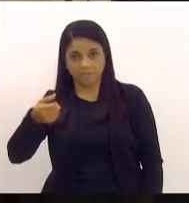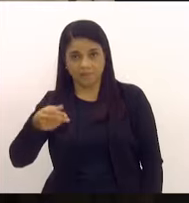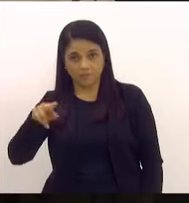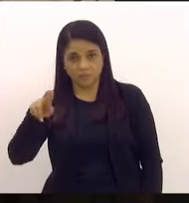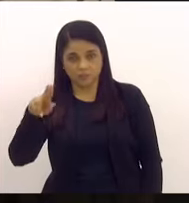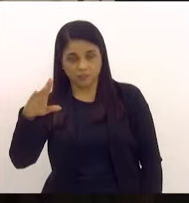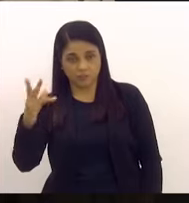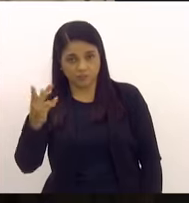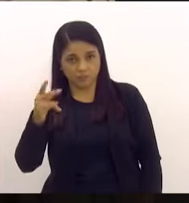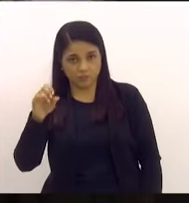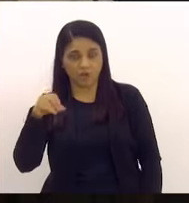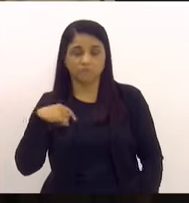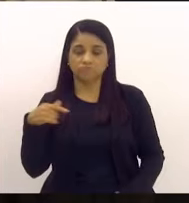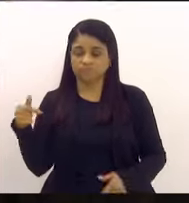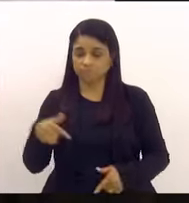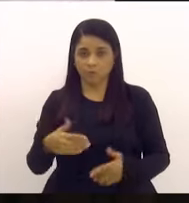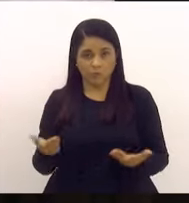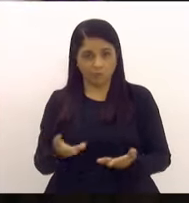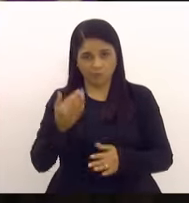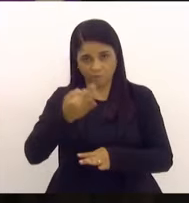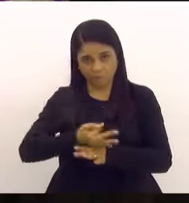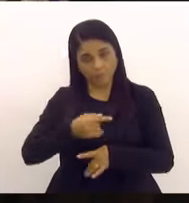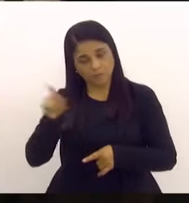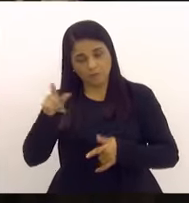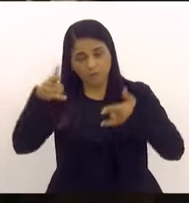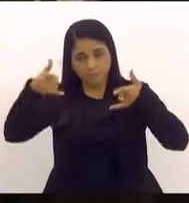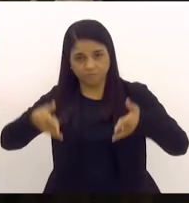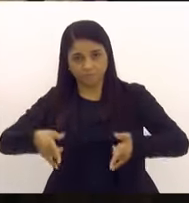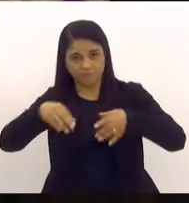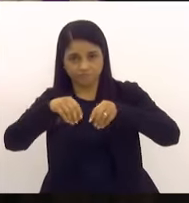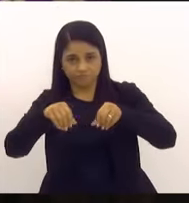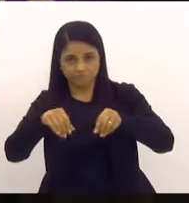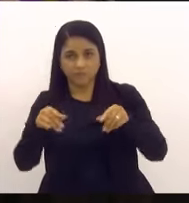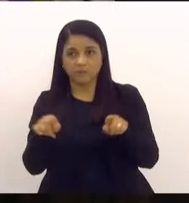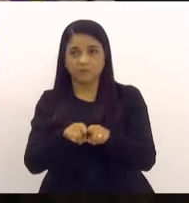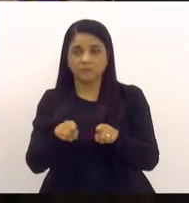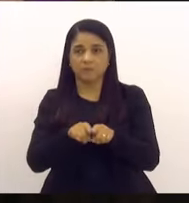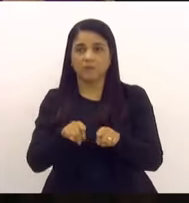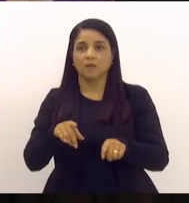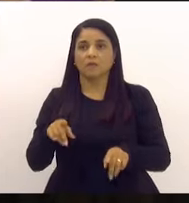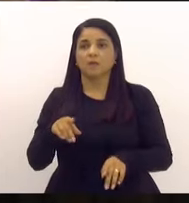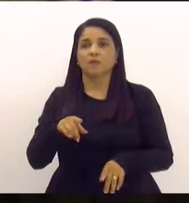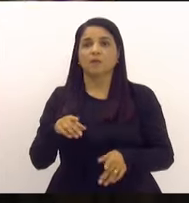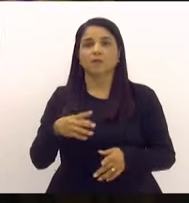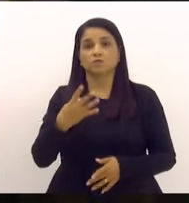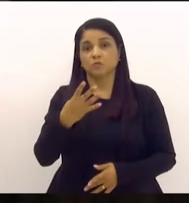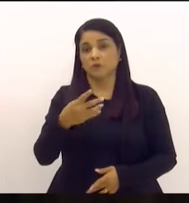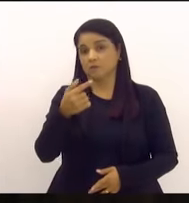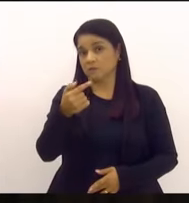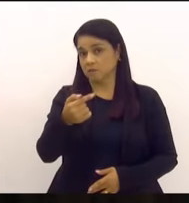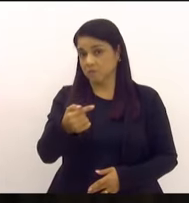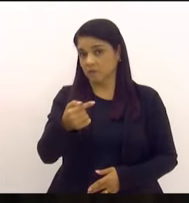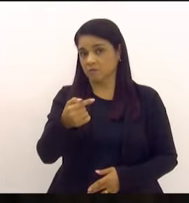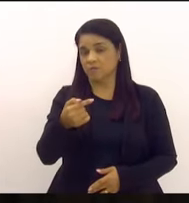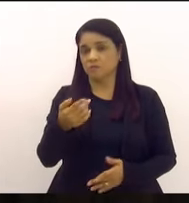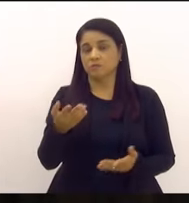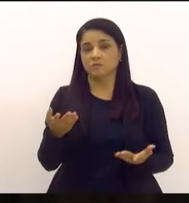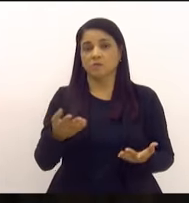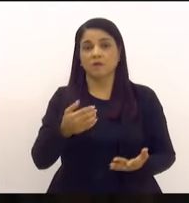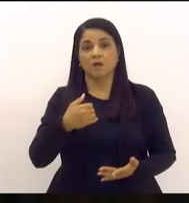Muito ligado ao nosso secretário, deputado aqui na casa, Bruno Dauari, que infartou de forma fulminante aos 47 anos nessa